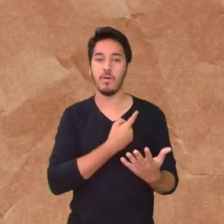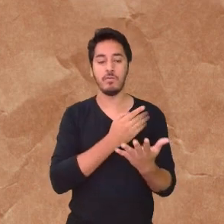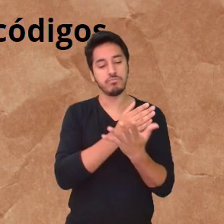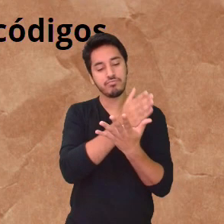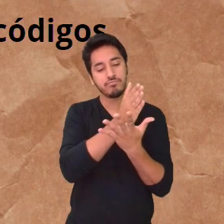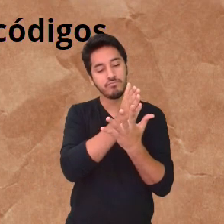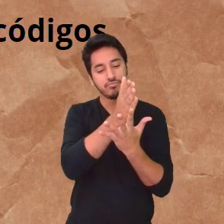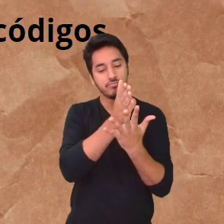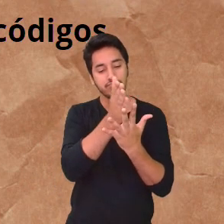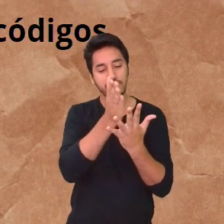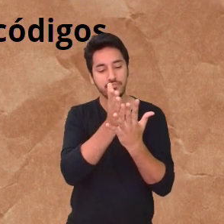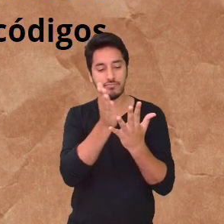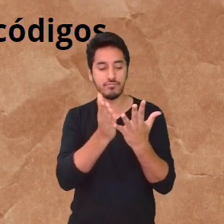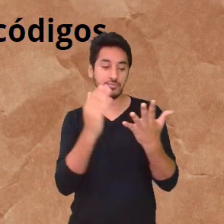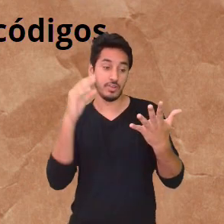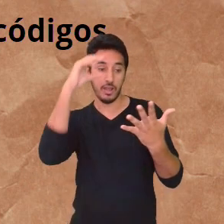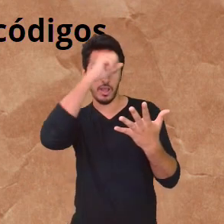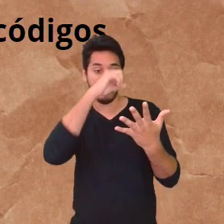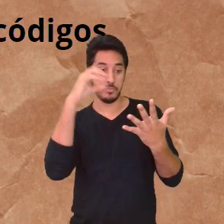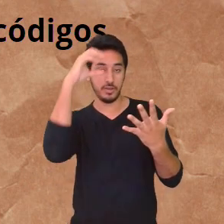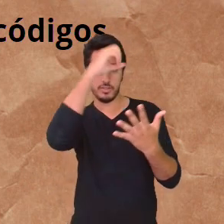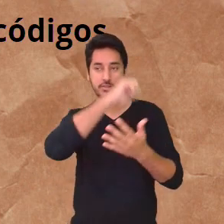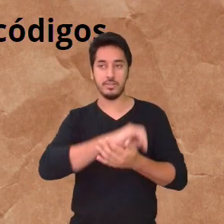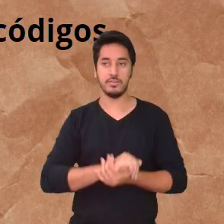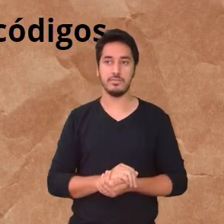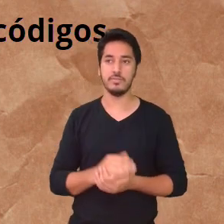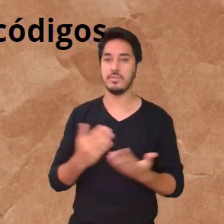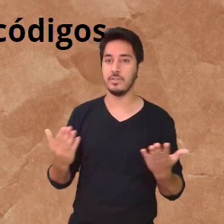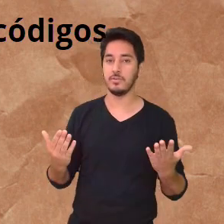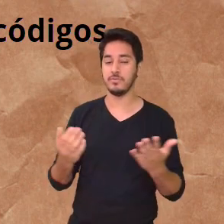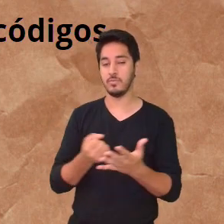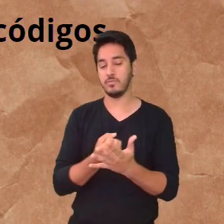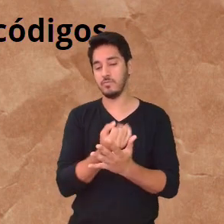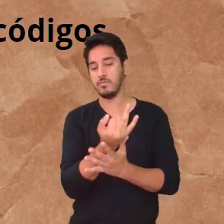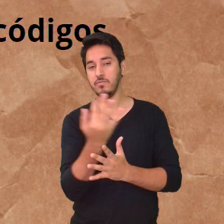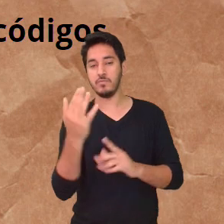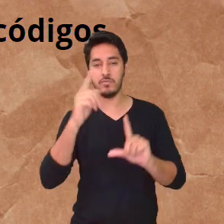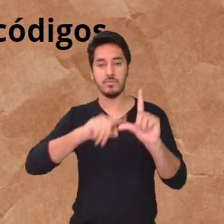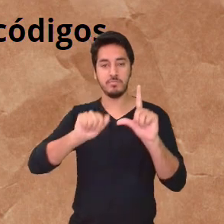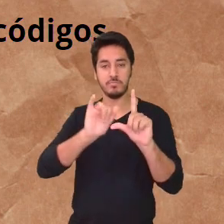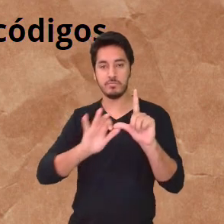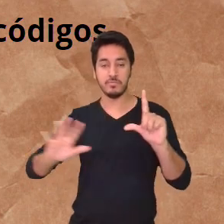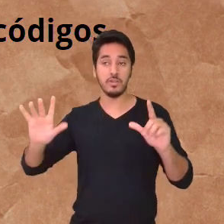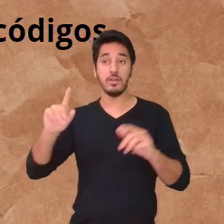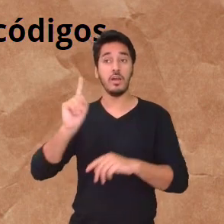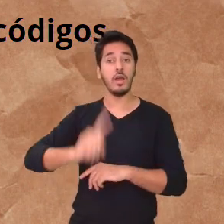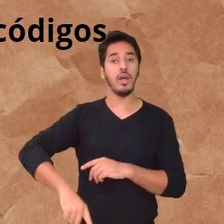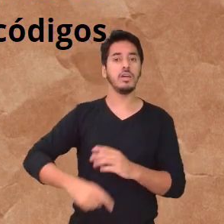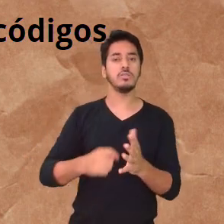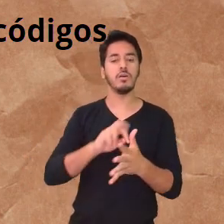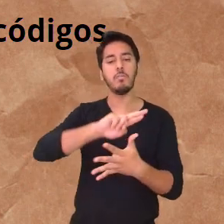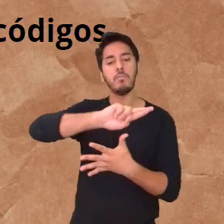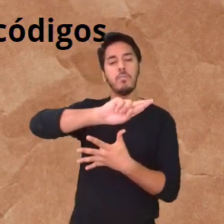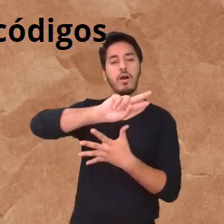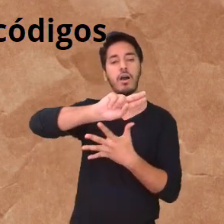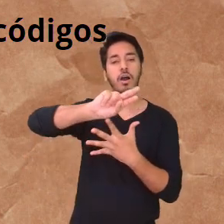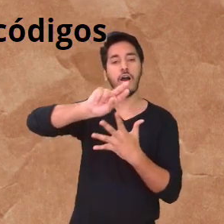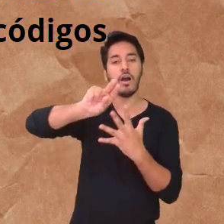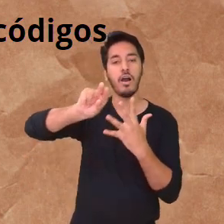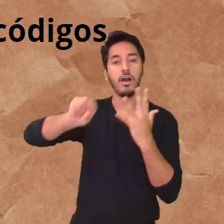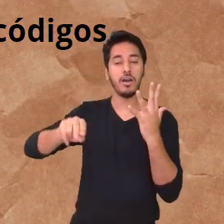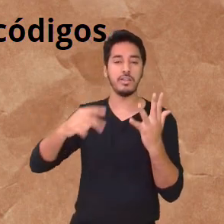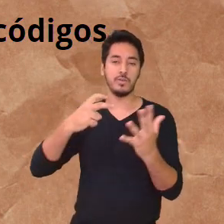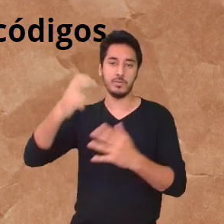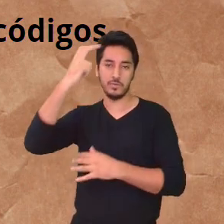passear e ser letrado, tá certo? Então, o multiletramento nada mais é que essa diversidade, pessoal, de cultura que a